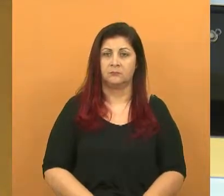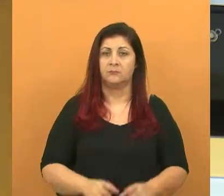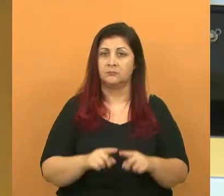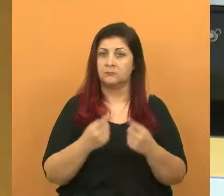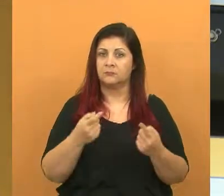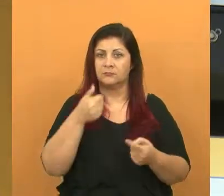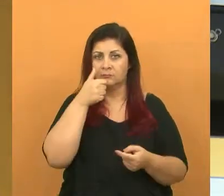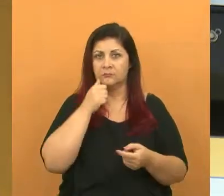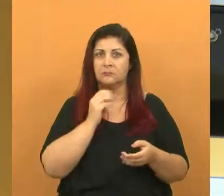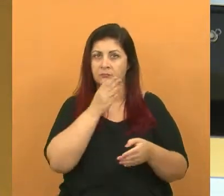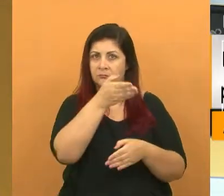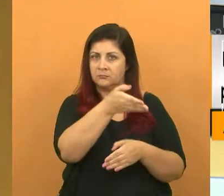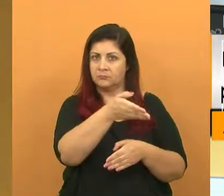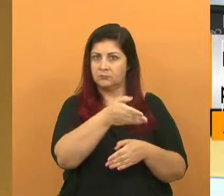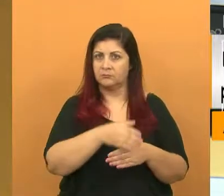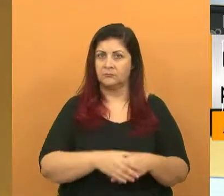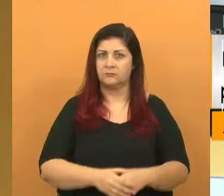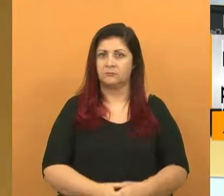ali,